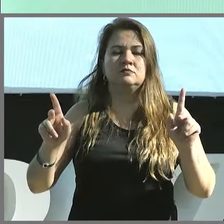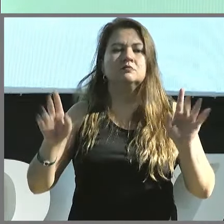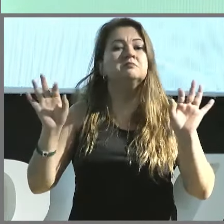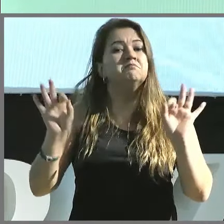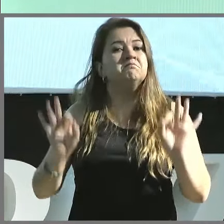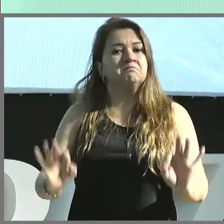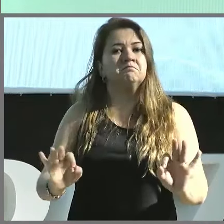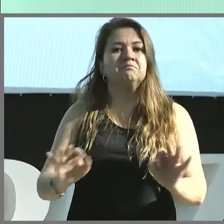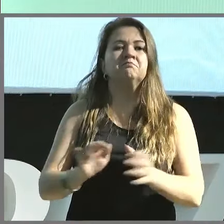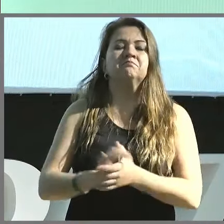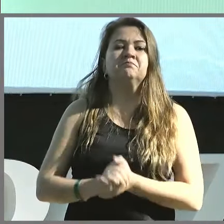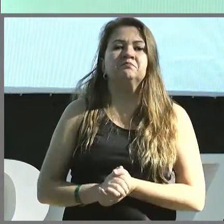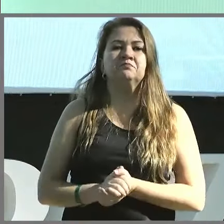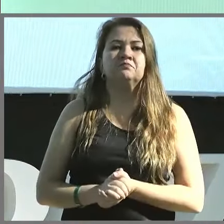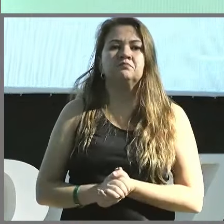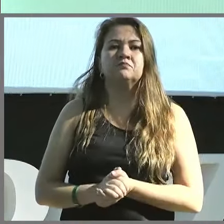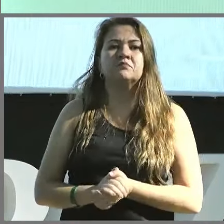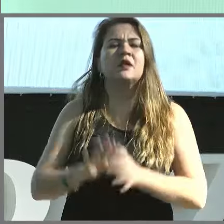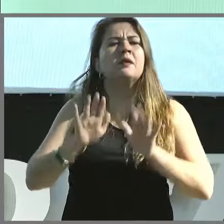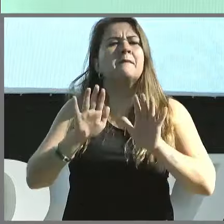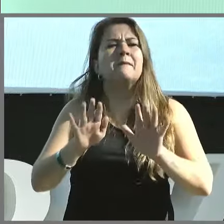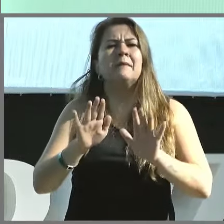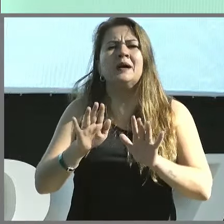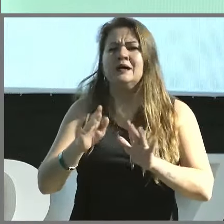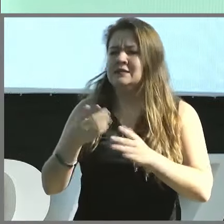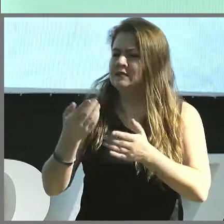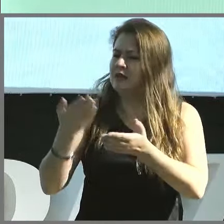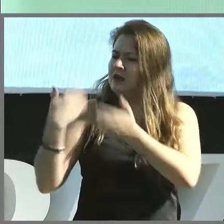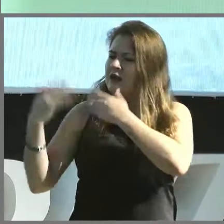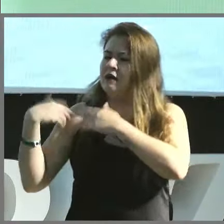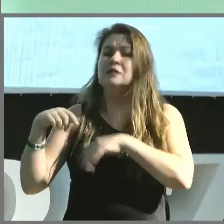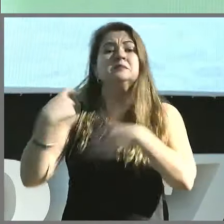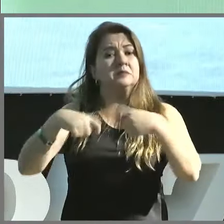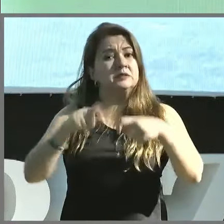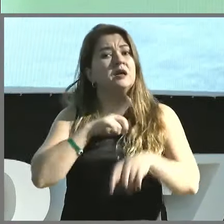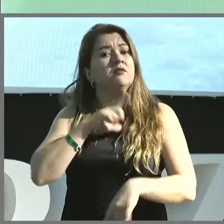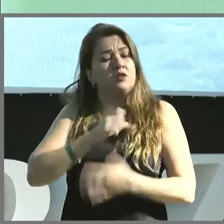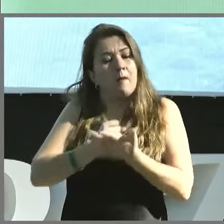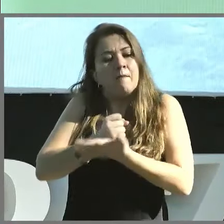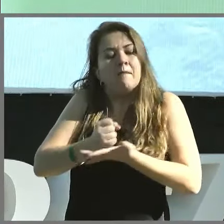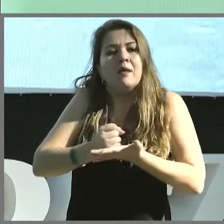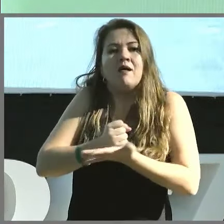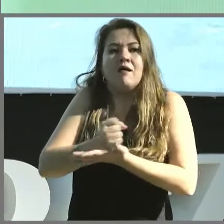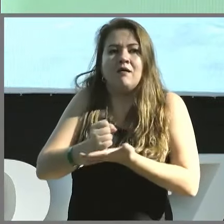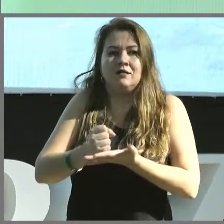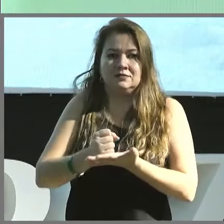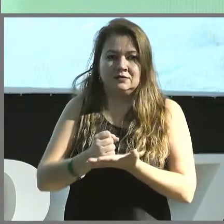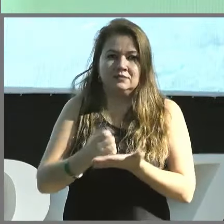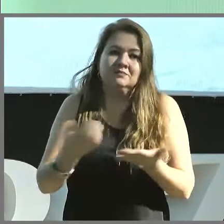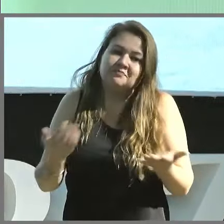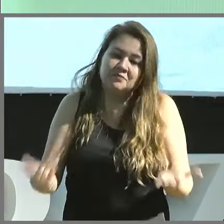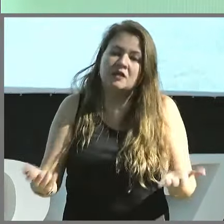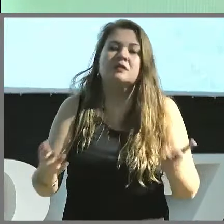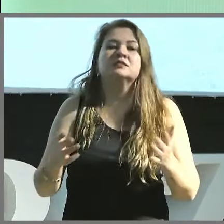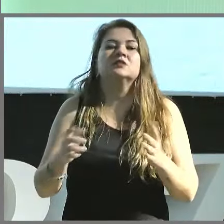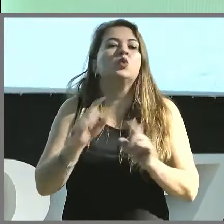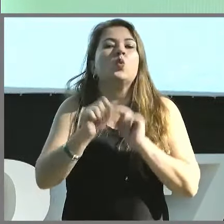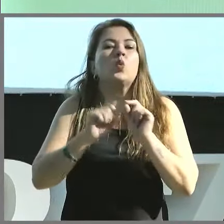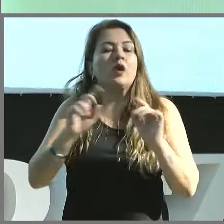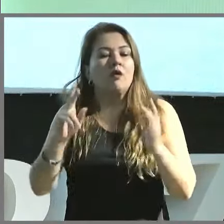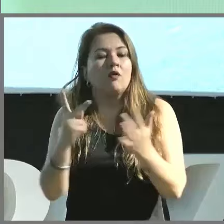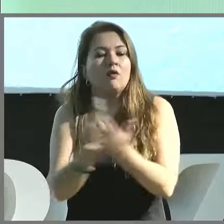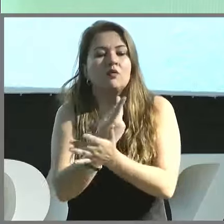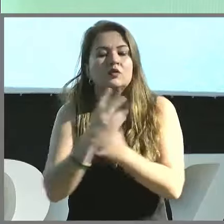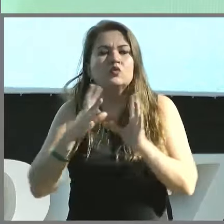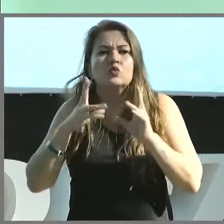absolutamente questionável, déspota, fundamentalista. E assim, essa fratura que se